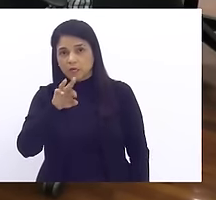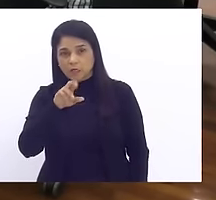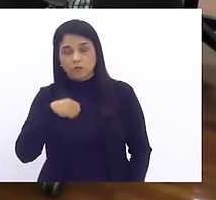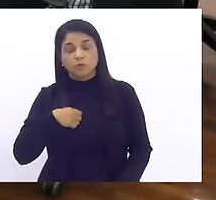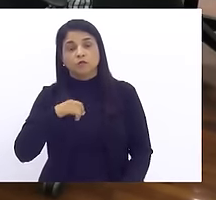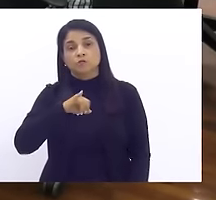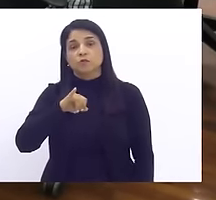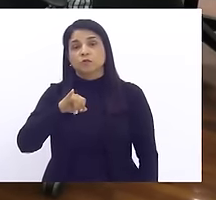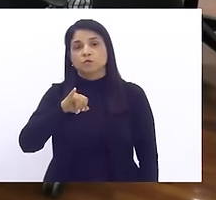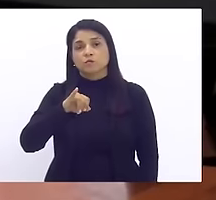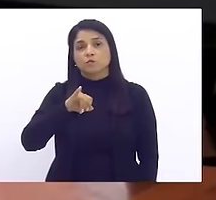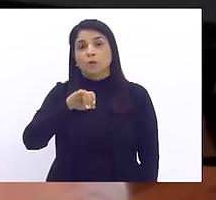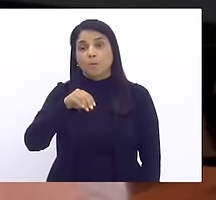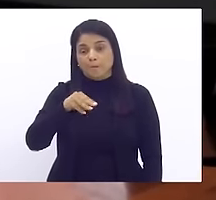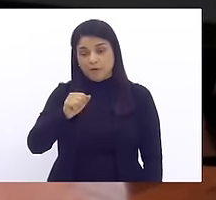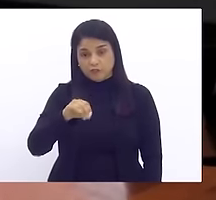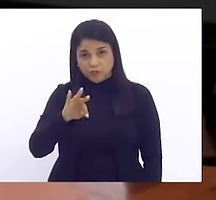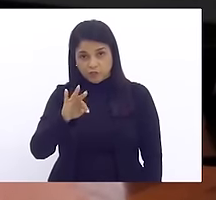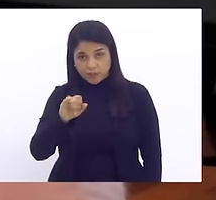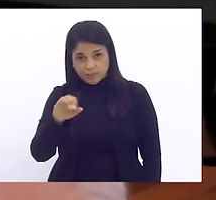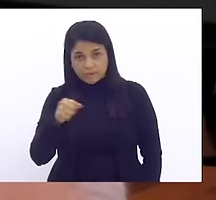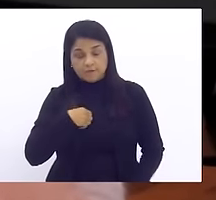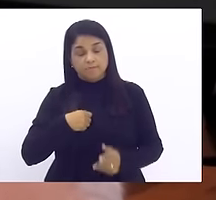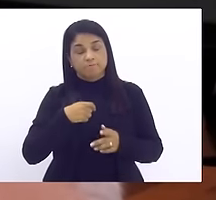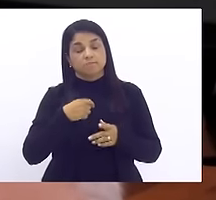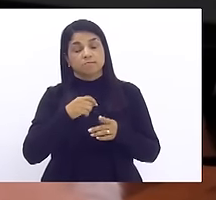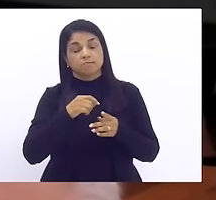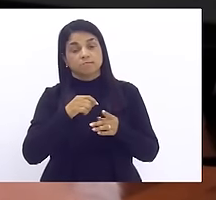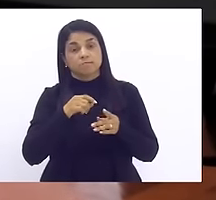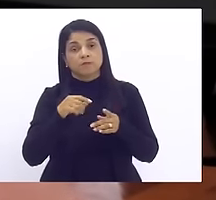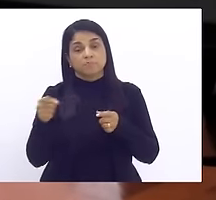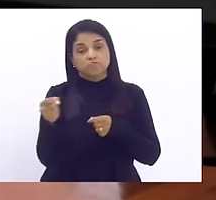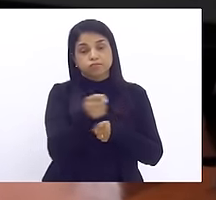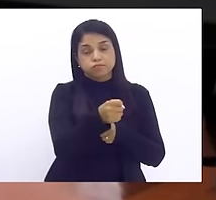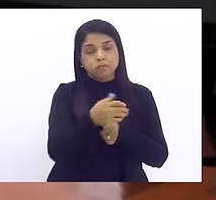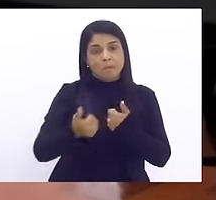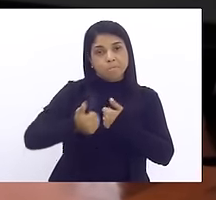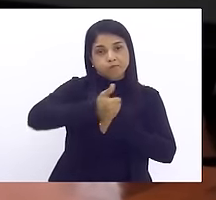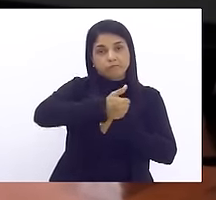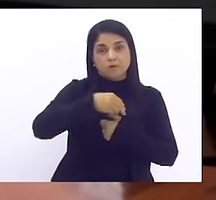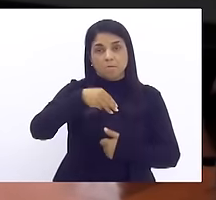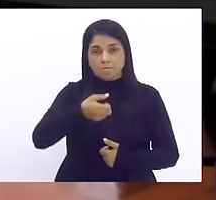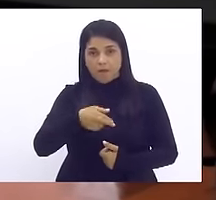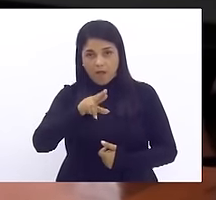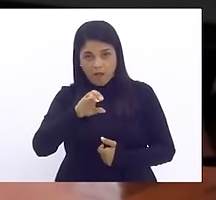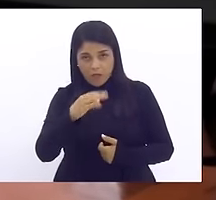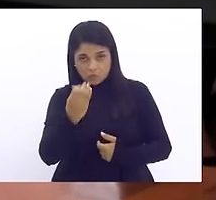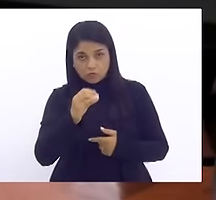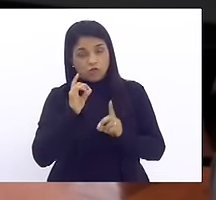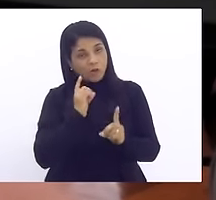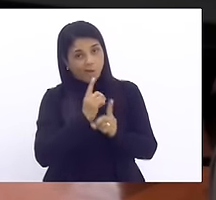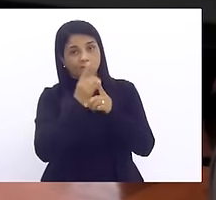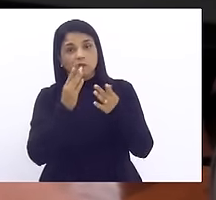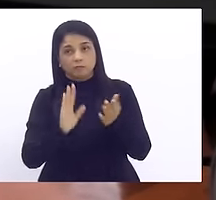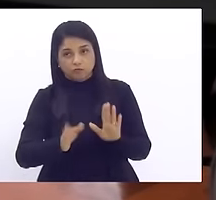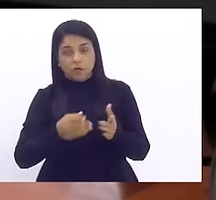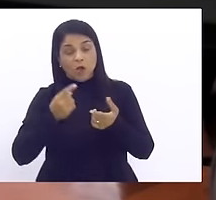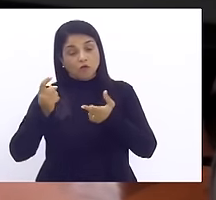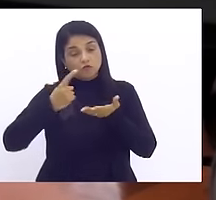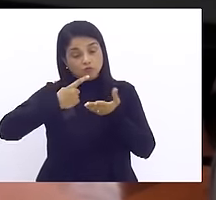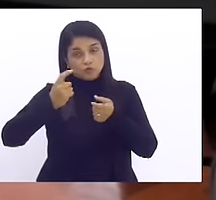nomeado em março então a configuração contratual que hoje Existe Nós já encontramos assim como os